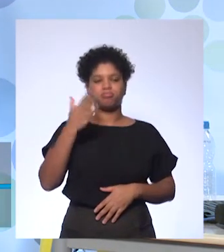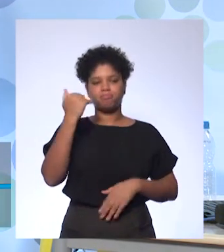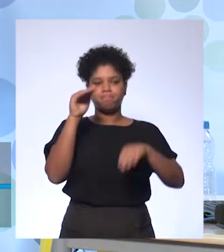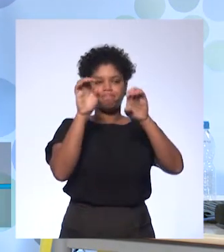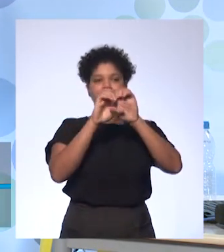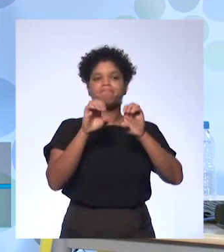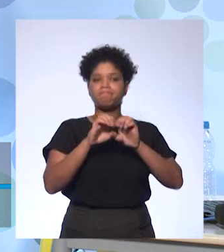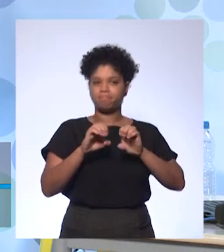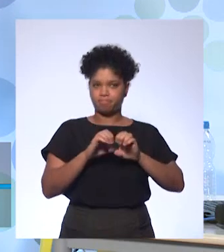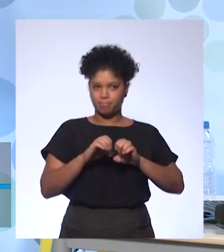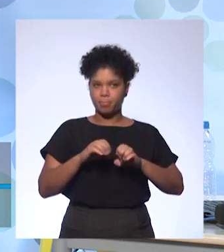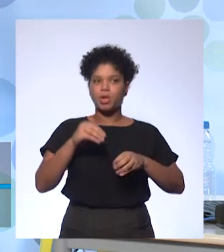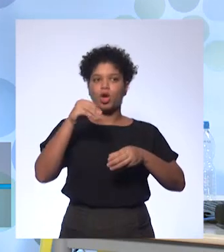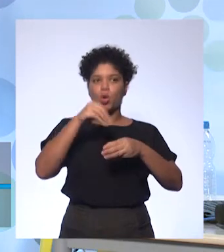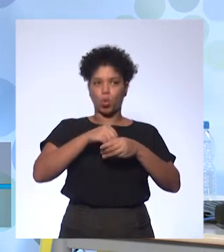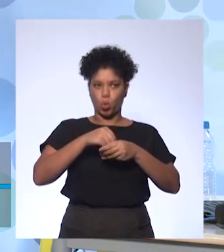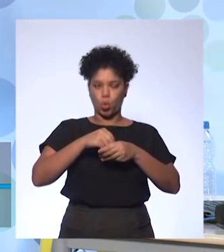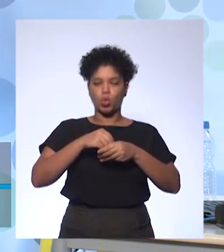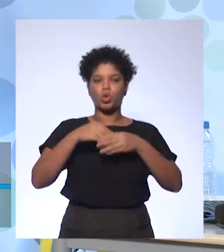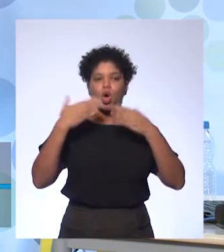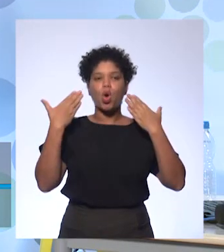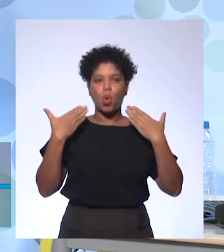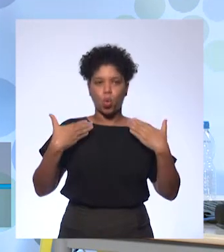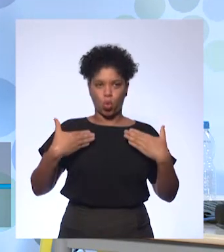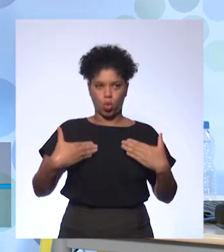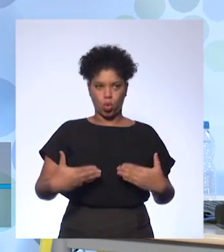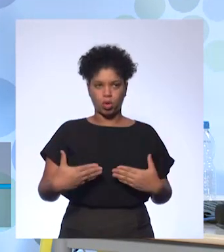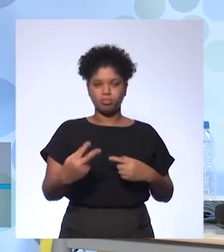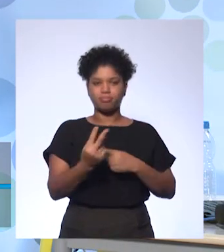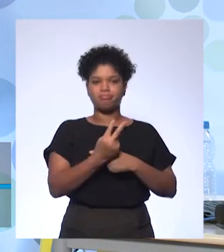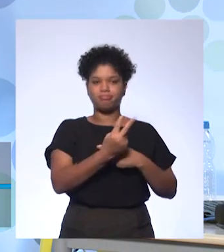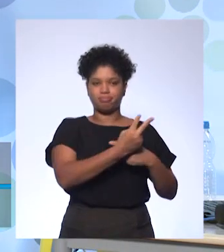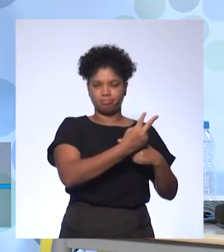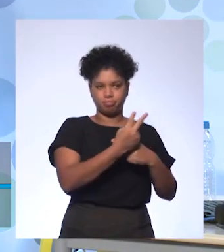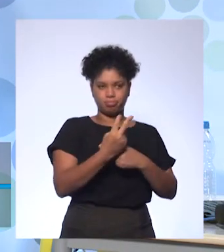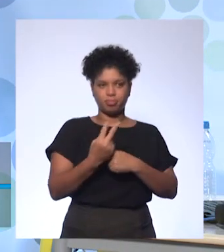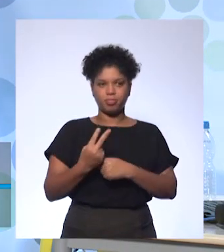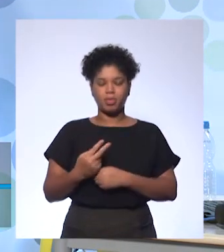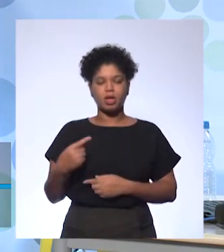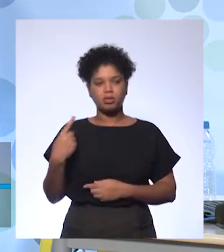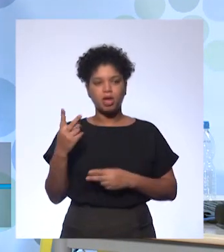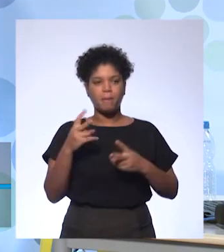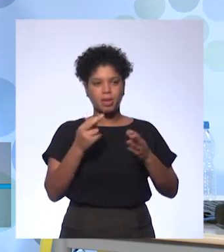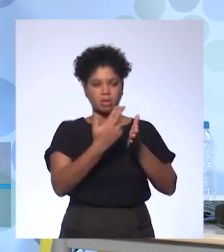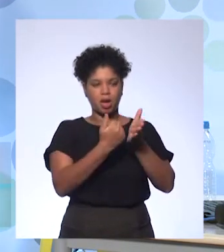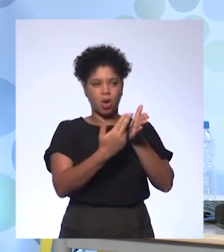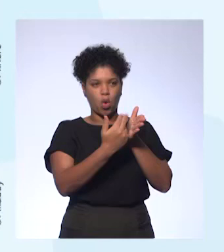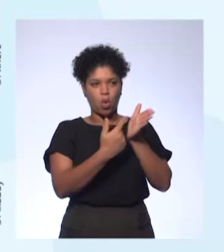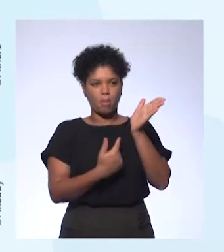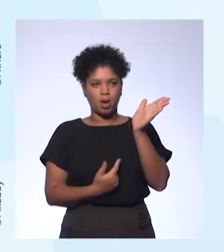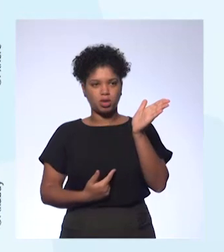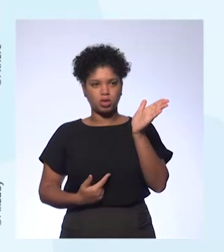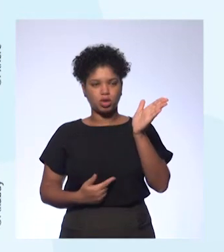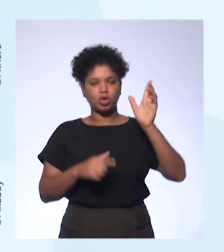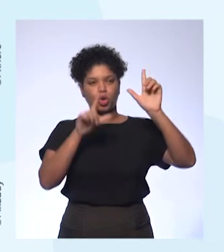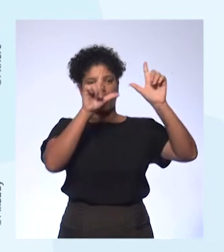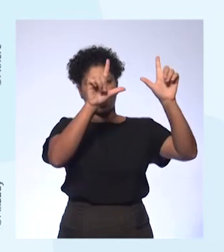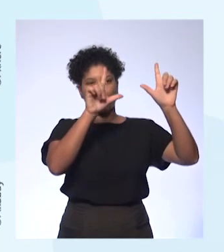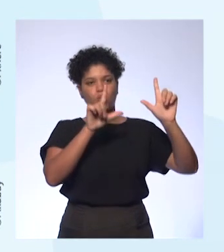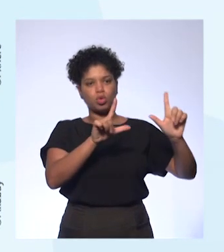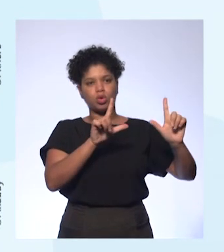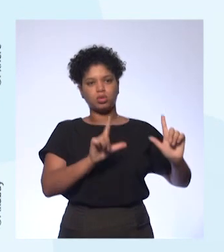ali dentro, né, revestida ali pelo mesoderma. Então, aí a gente consegue ver nas imagens, né, o polvo, por